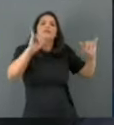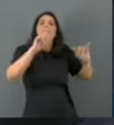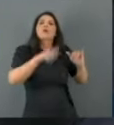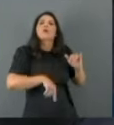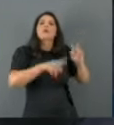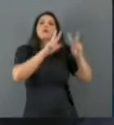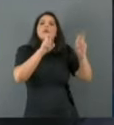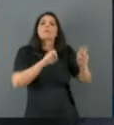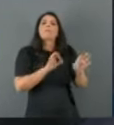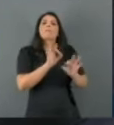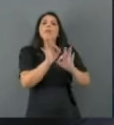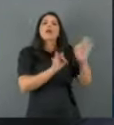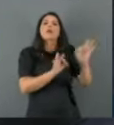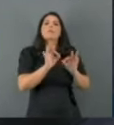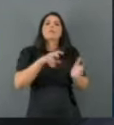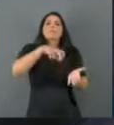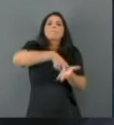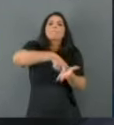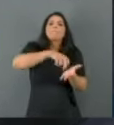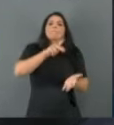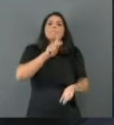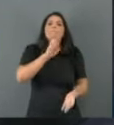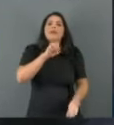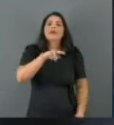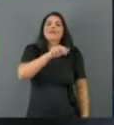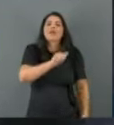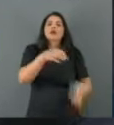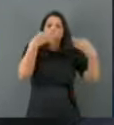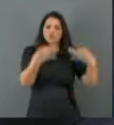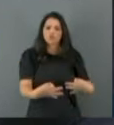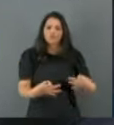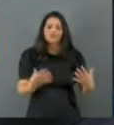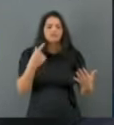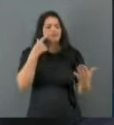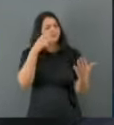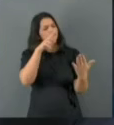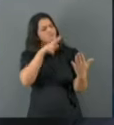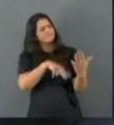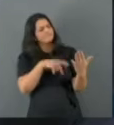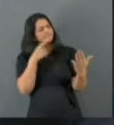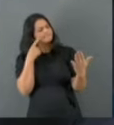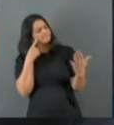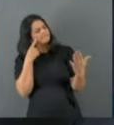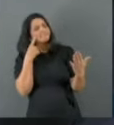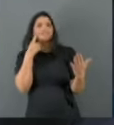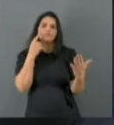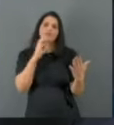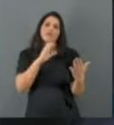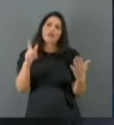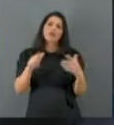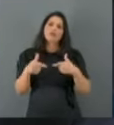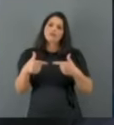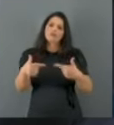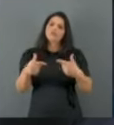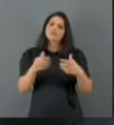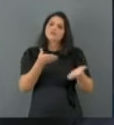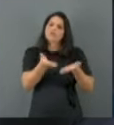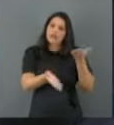chamado Plano Pena Justa, que na minha leitura, pelo menos, claro que a gente defende o tratamento